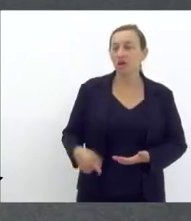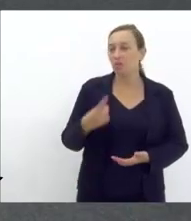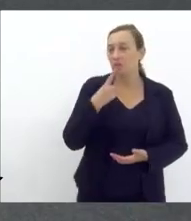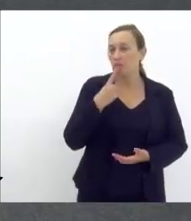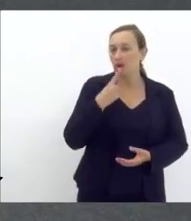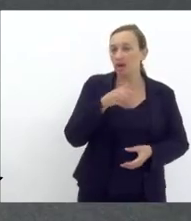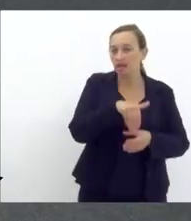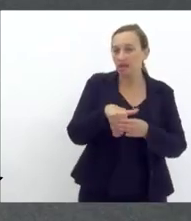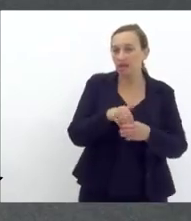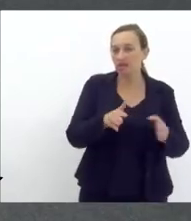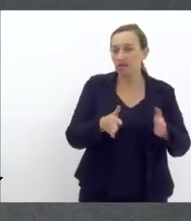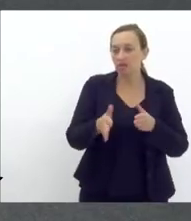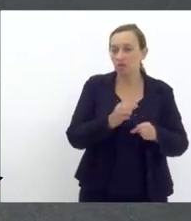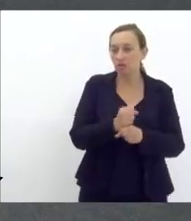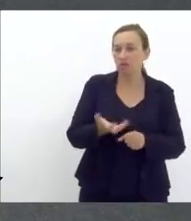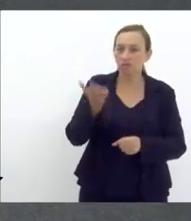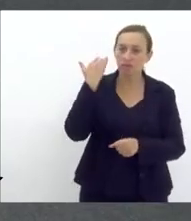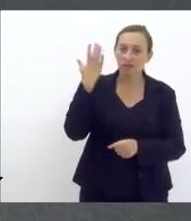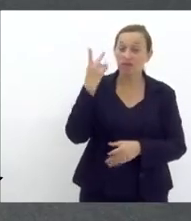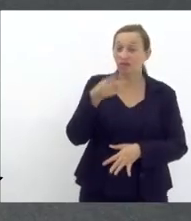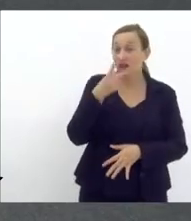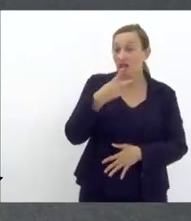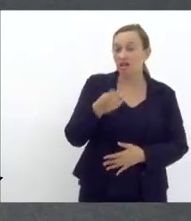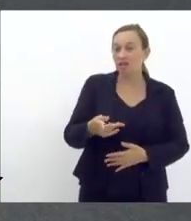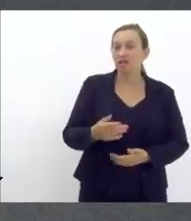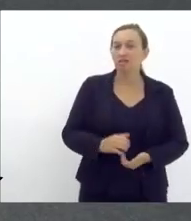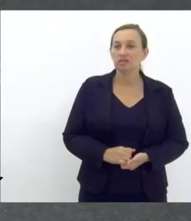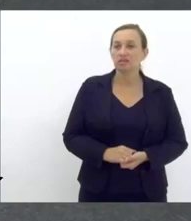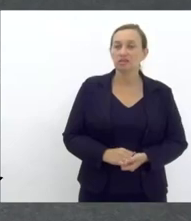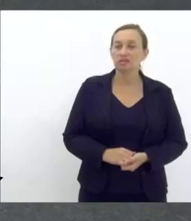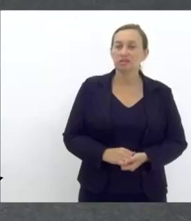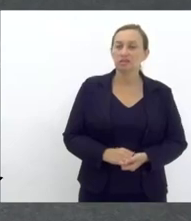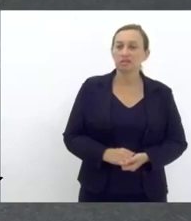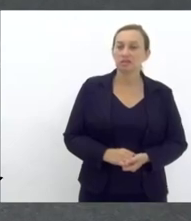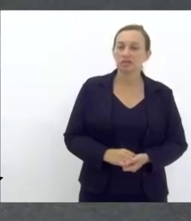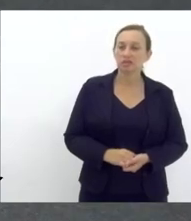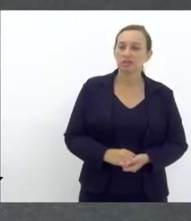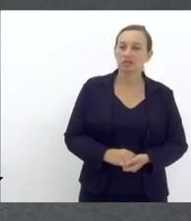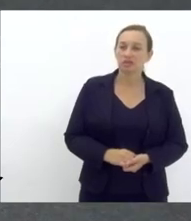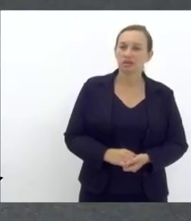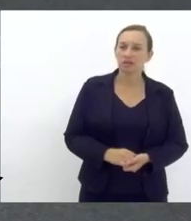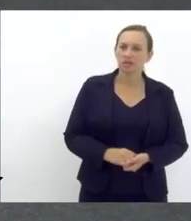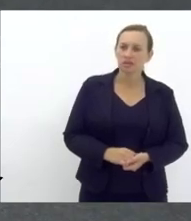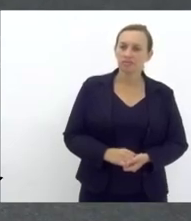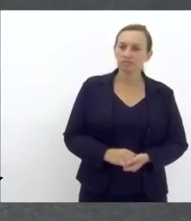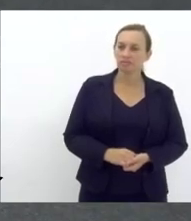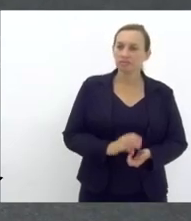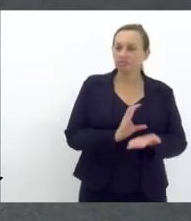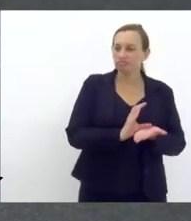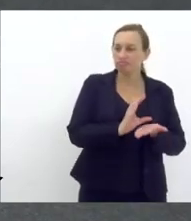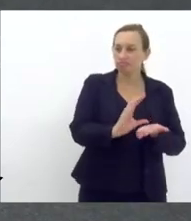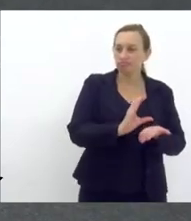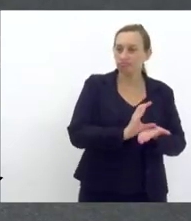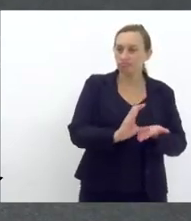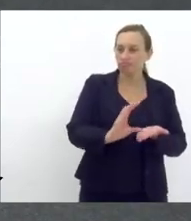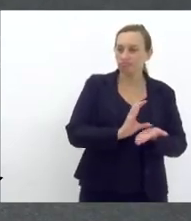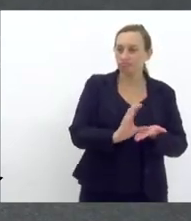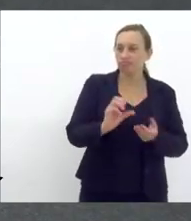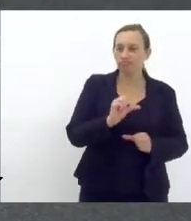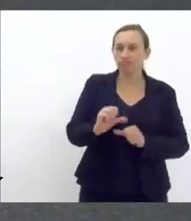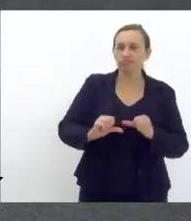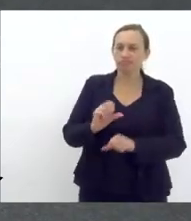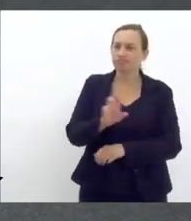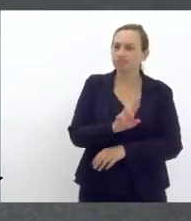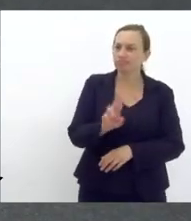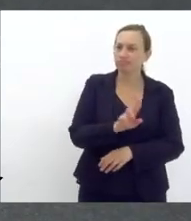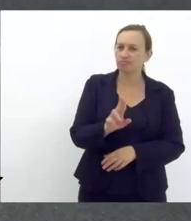da eleição no ano passado soltando a a renda possível imaginado e mudando o nome